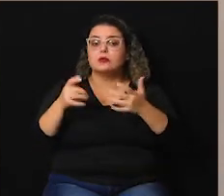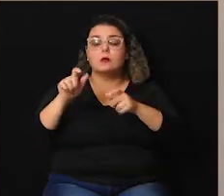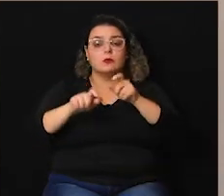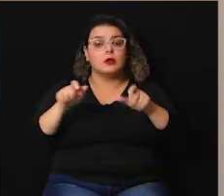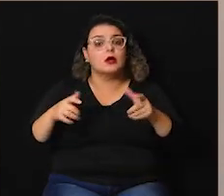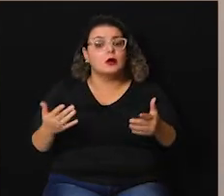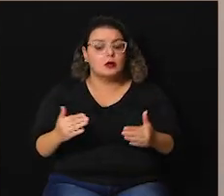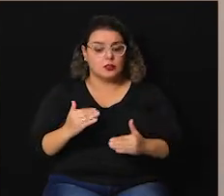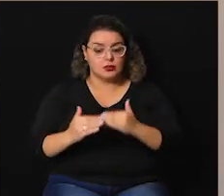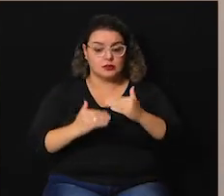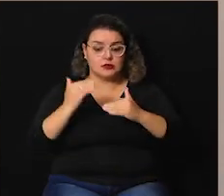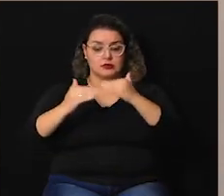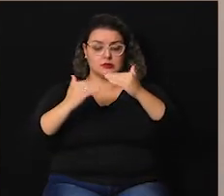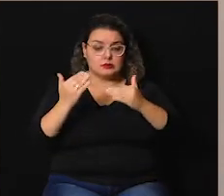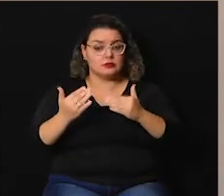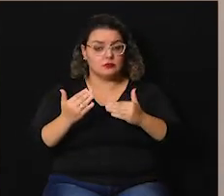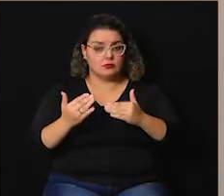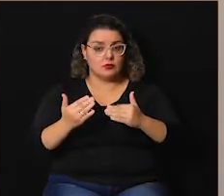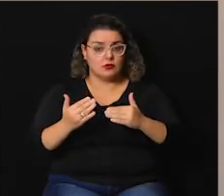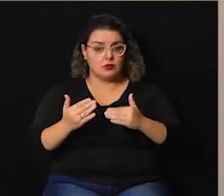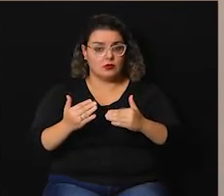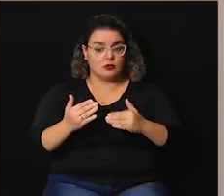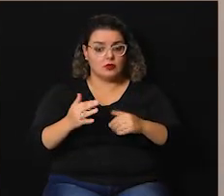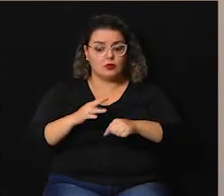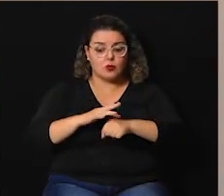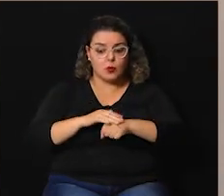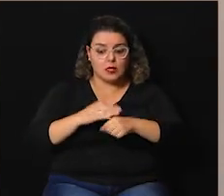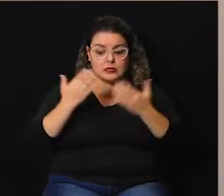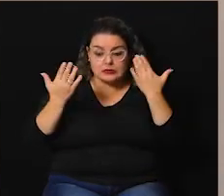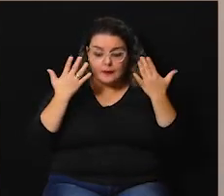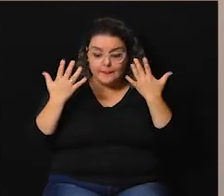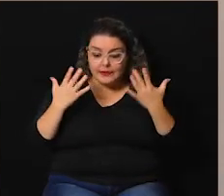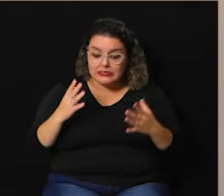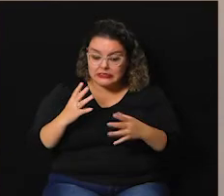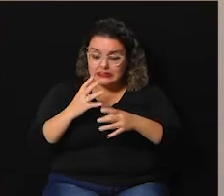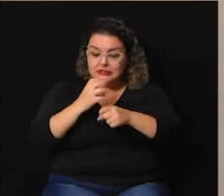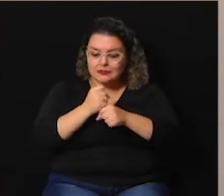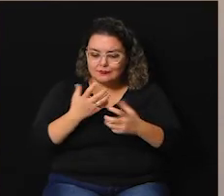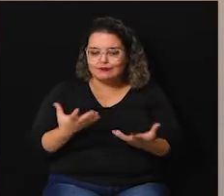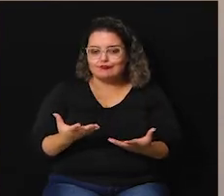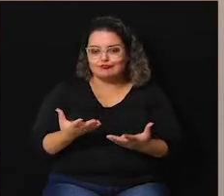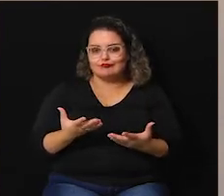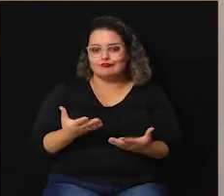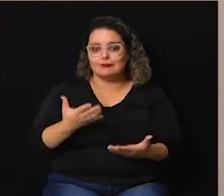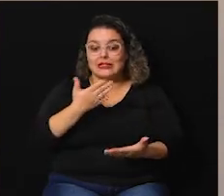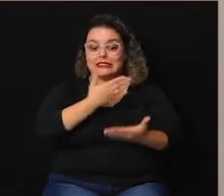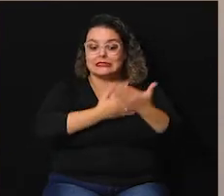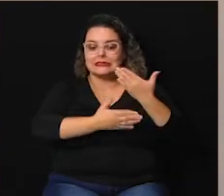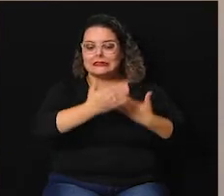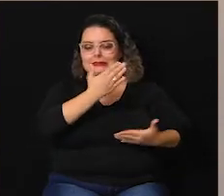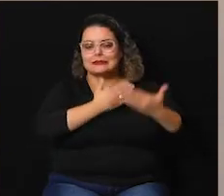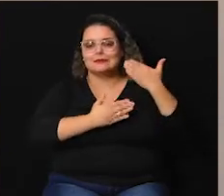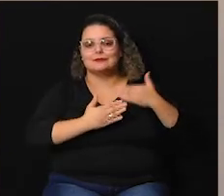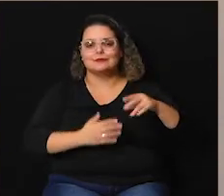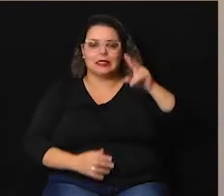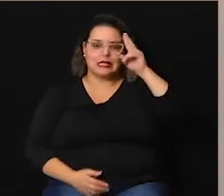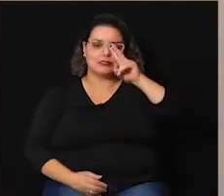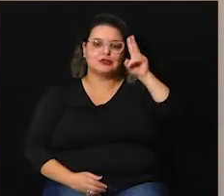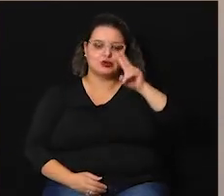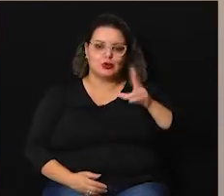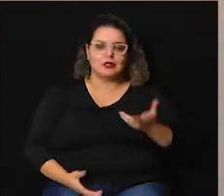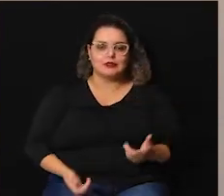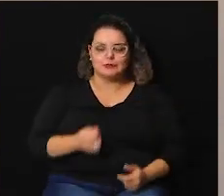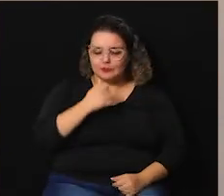que a pessoa desenvolva doenças psicossomáticas, né? Muitas vezes, os antecedentes históricos da vida dessa